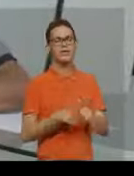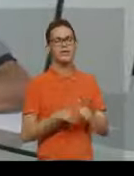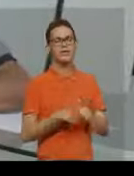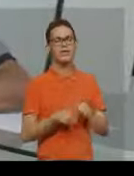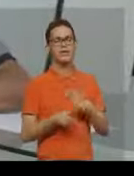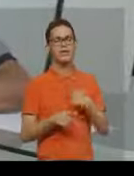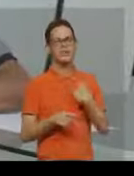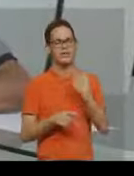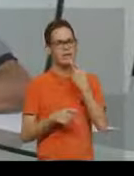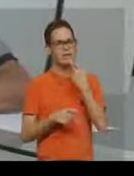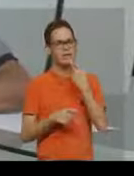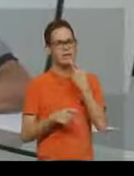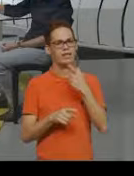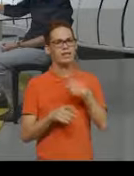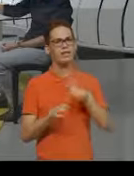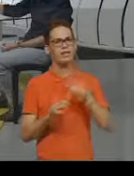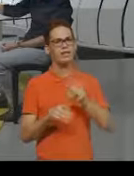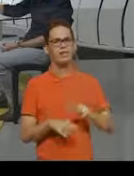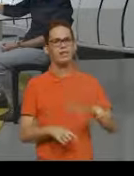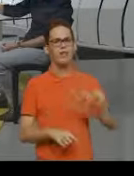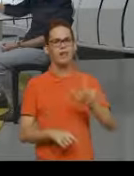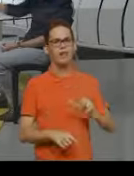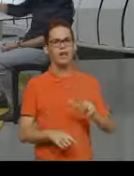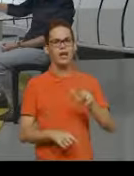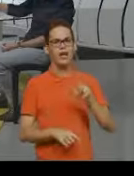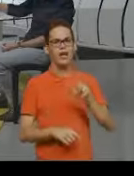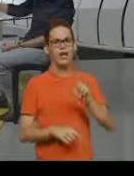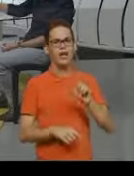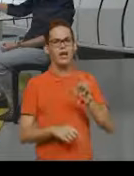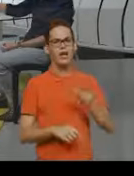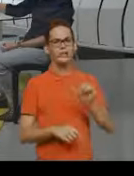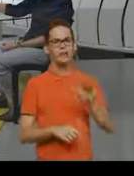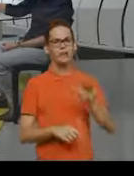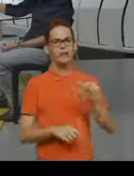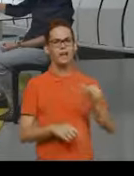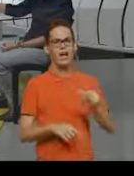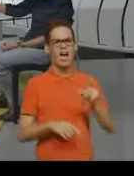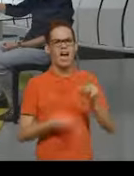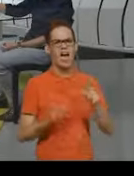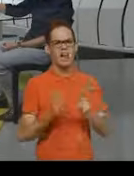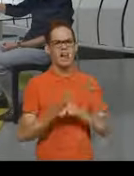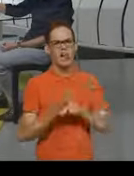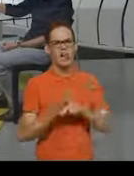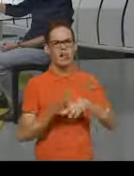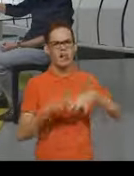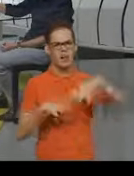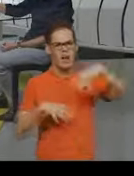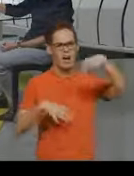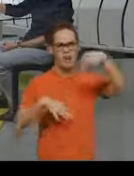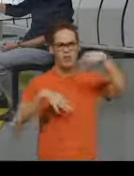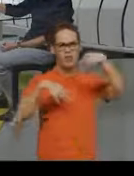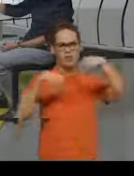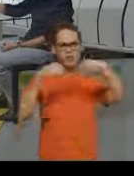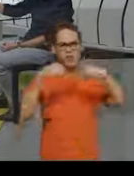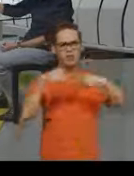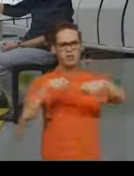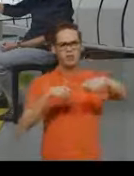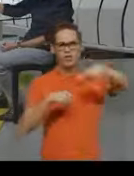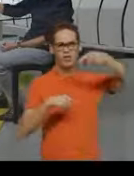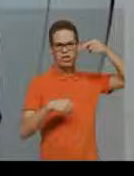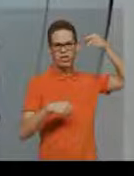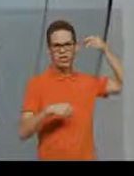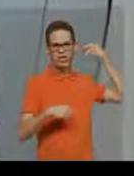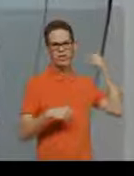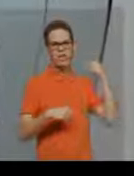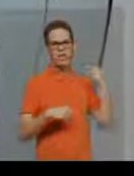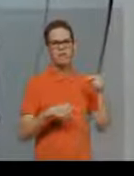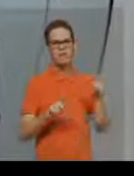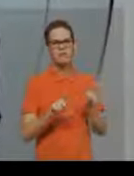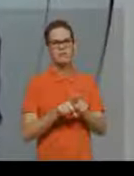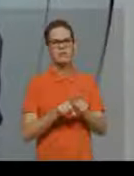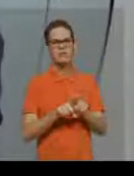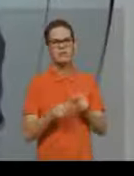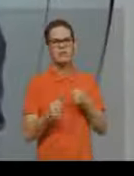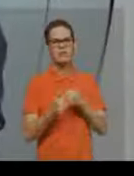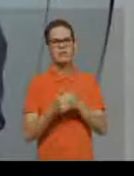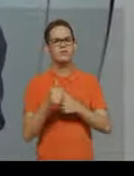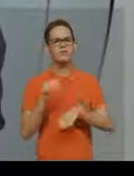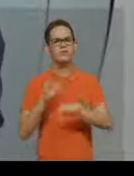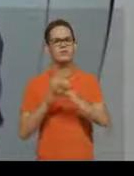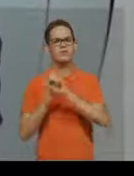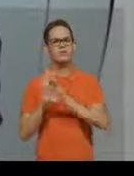literatura gótica, daqueles ambientes medievais, mais perto também no tempo, porque, né, você vê século XIX,